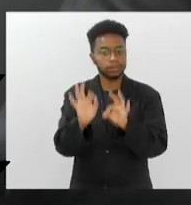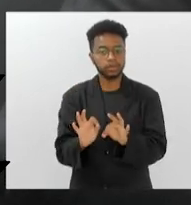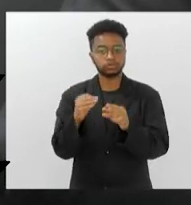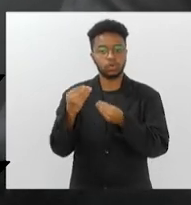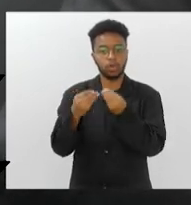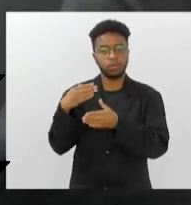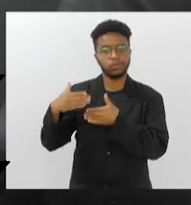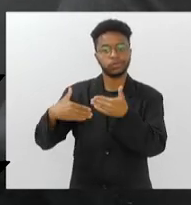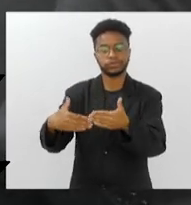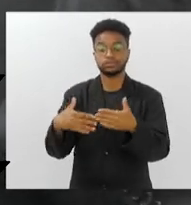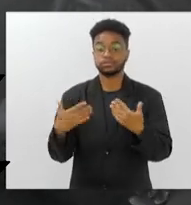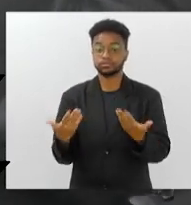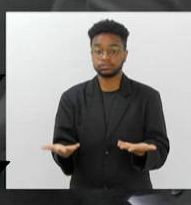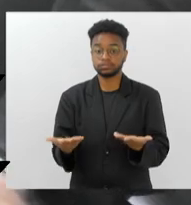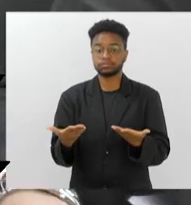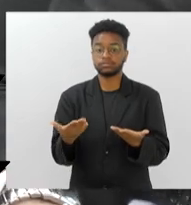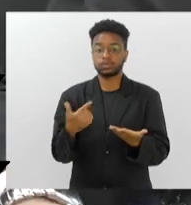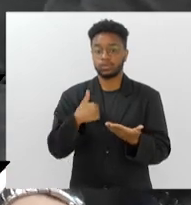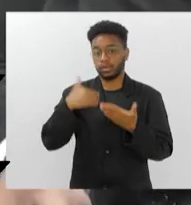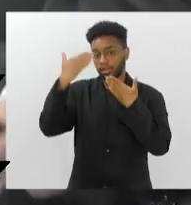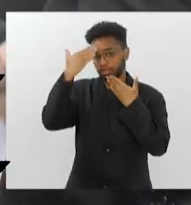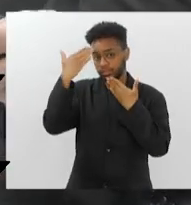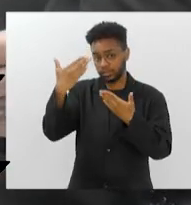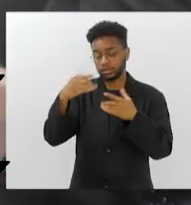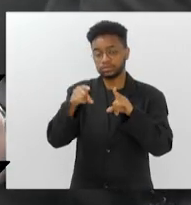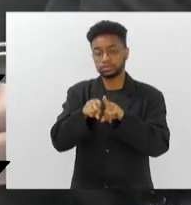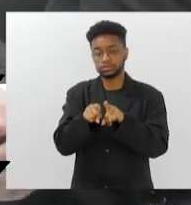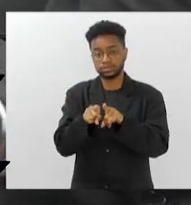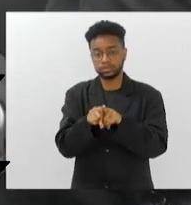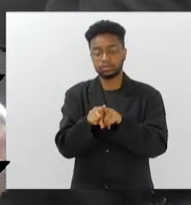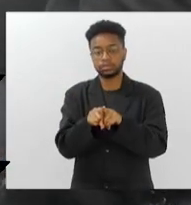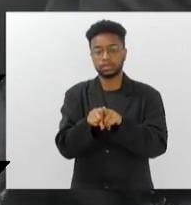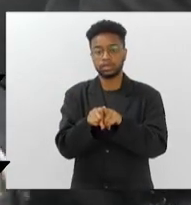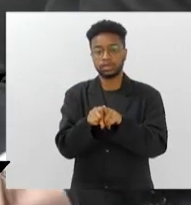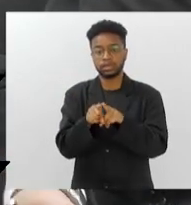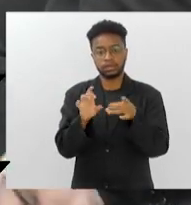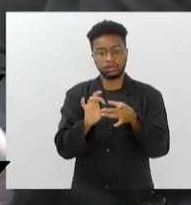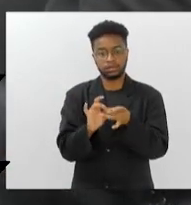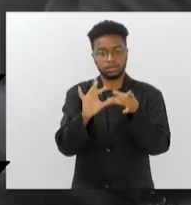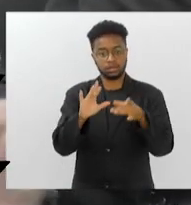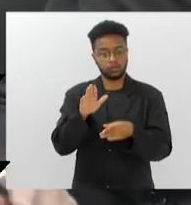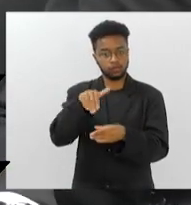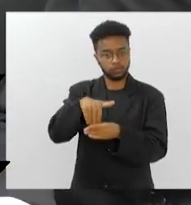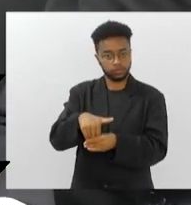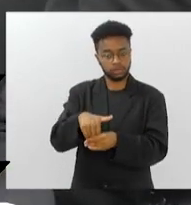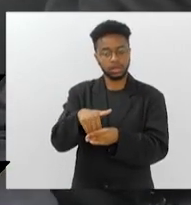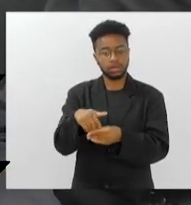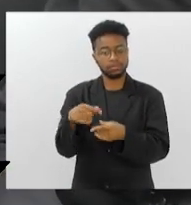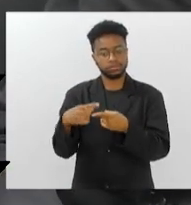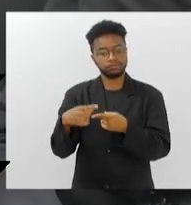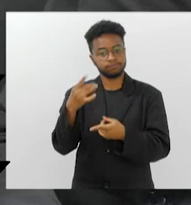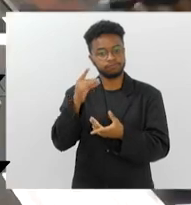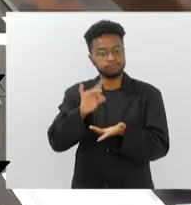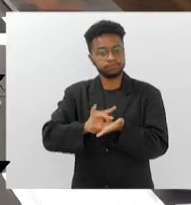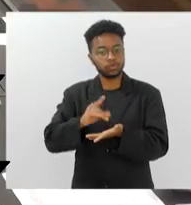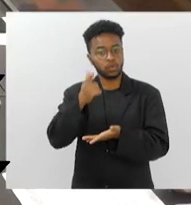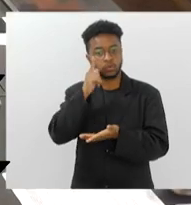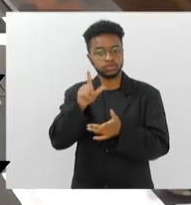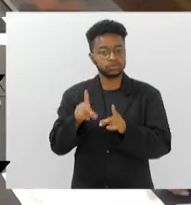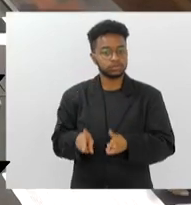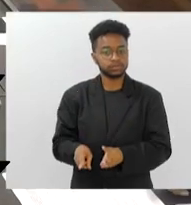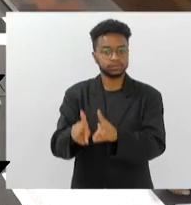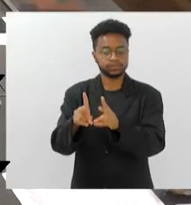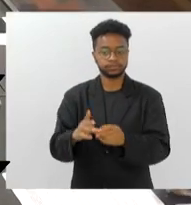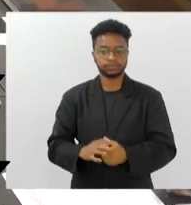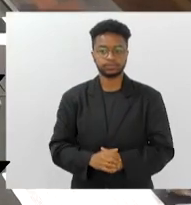processo portanto já agradecendo e colocando aqui em em votação né Para que de fato consigamos seguir em frente